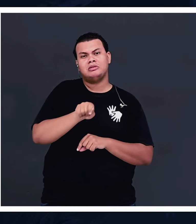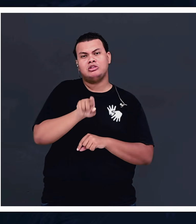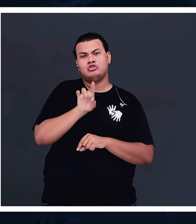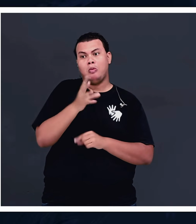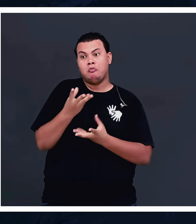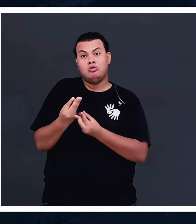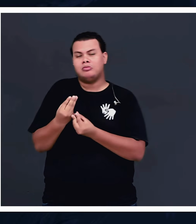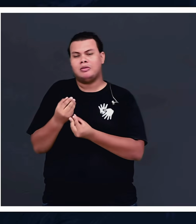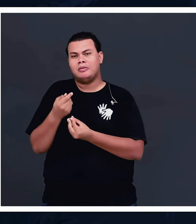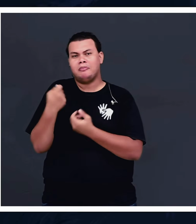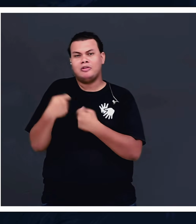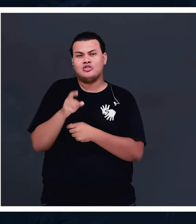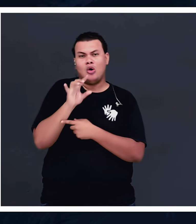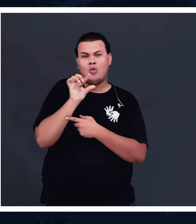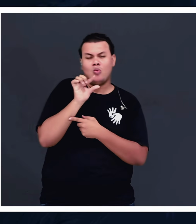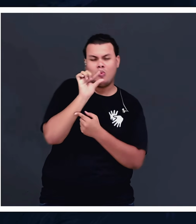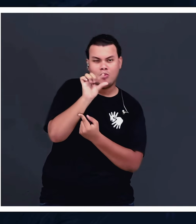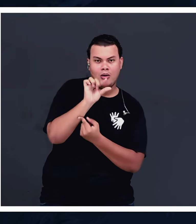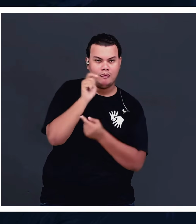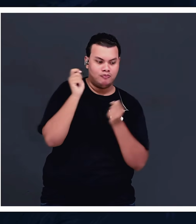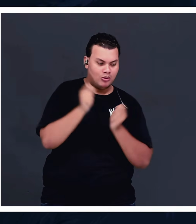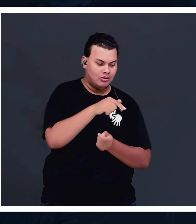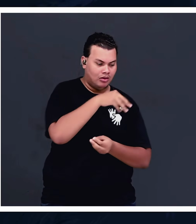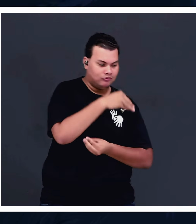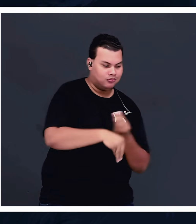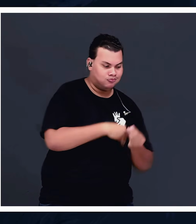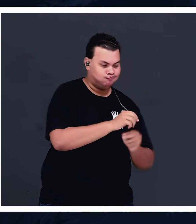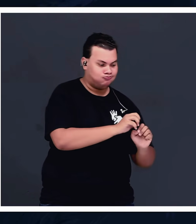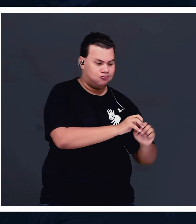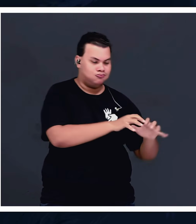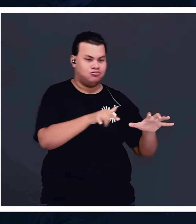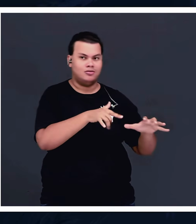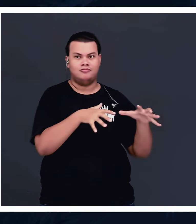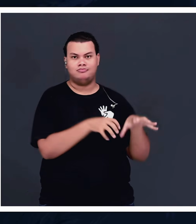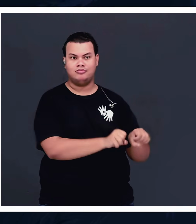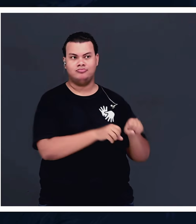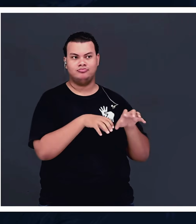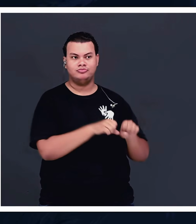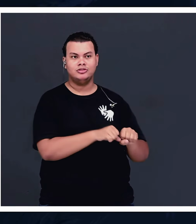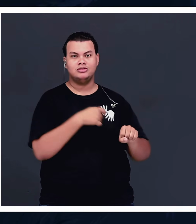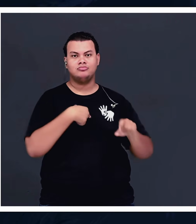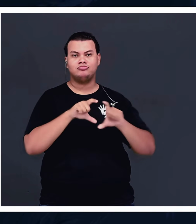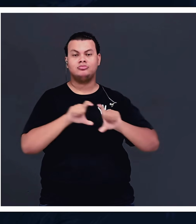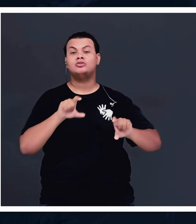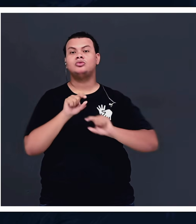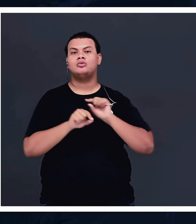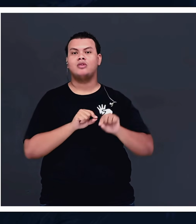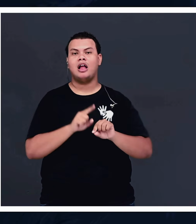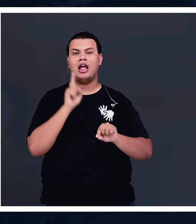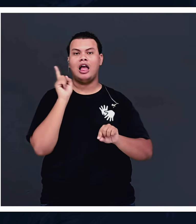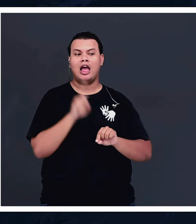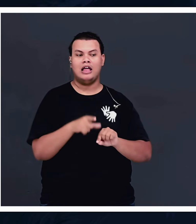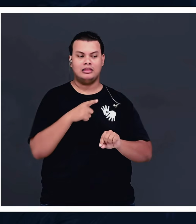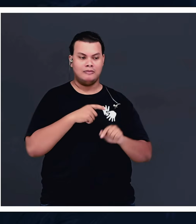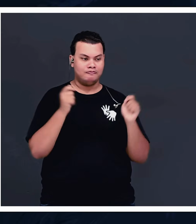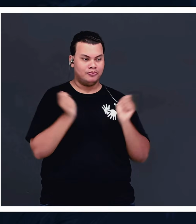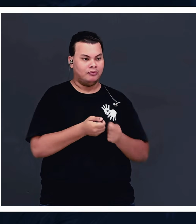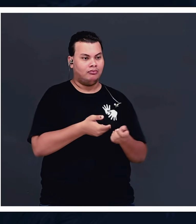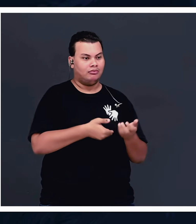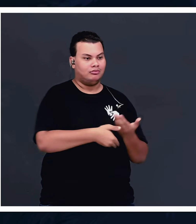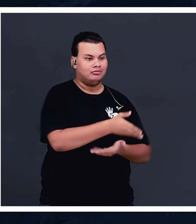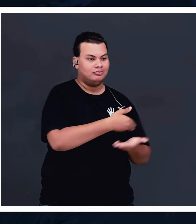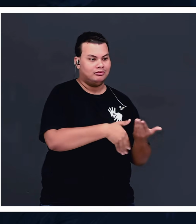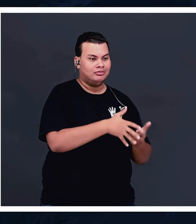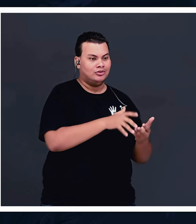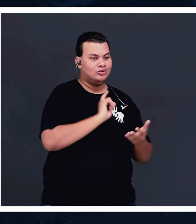pouquinho para levedar toda a massa, para, vou usar esse termo, contaminar toda a